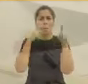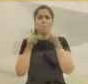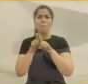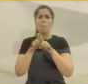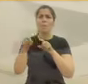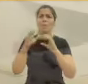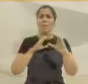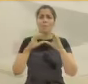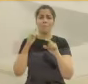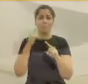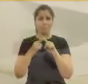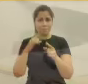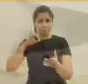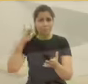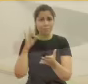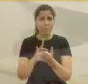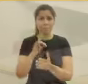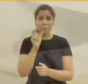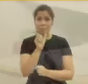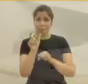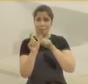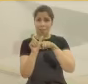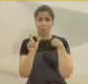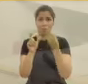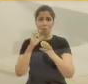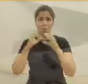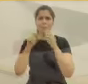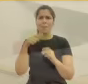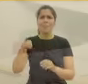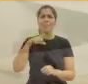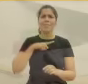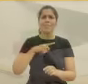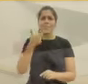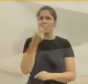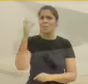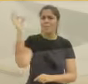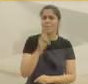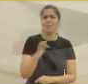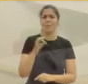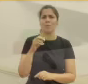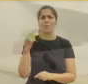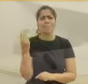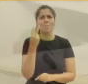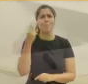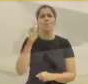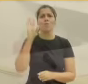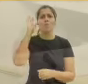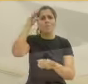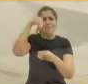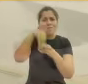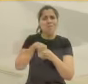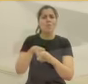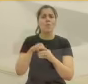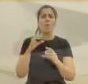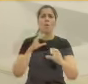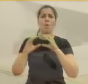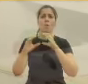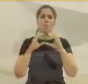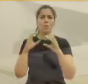na verdade, a palavra, na nossa comunicação, ela tem 20% de valor só. O resto é comunicação